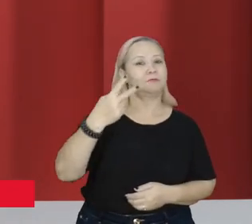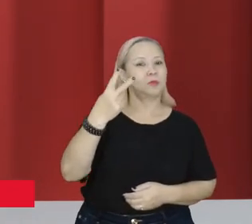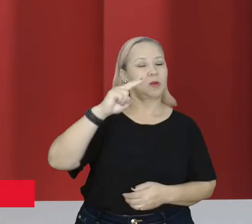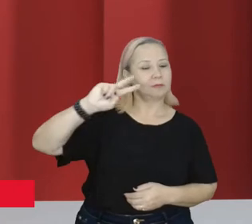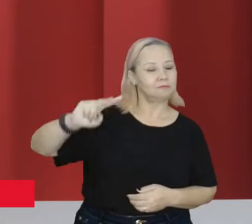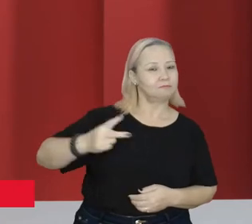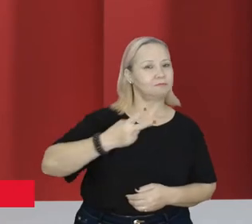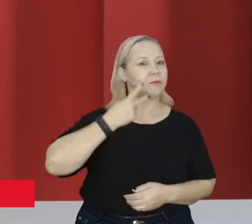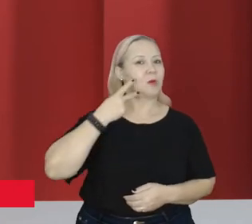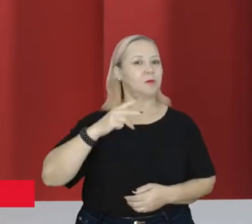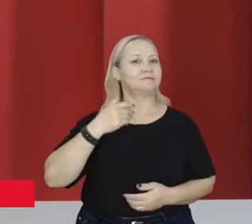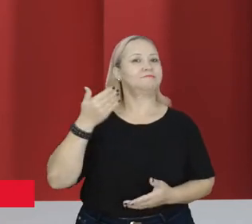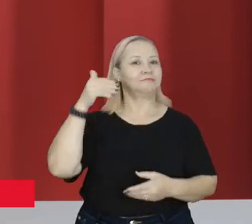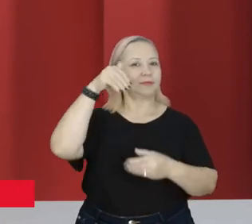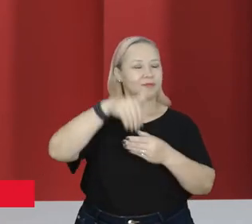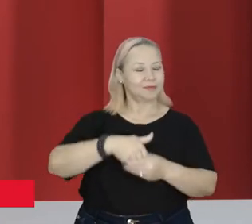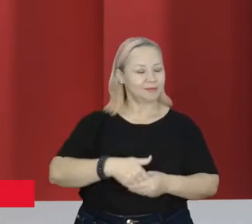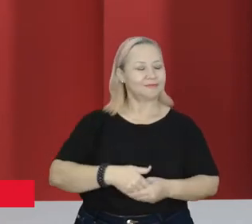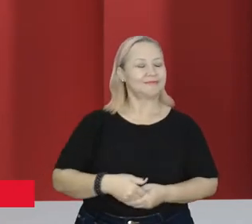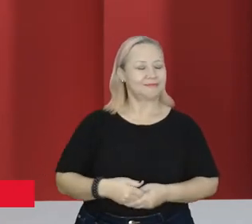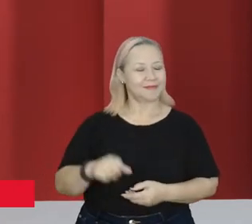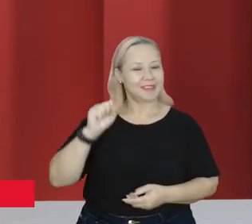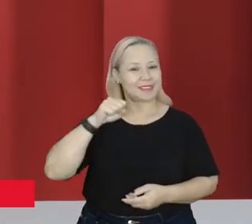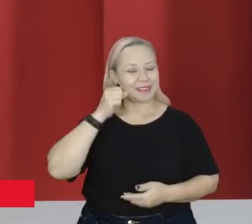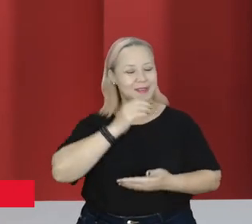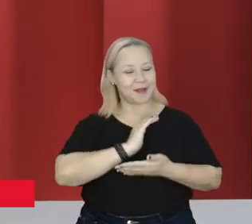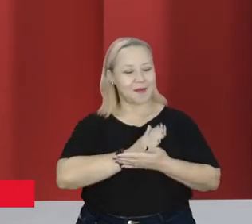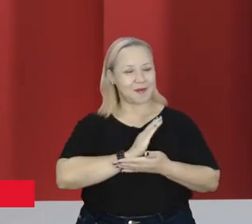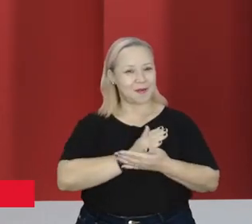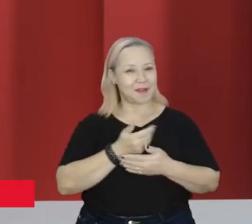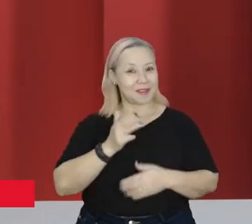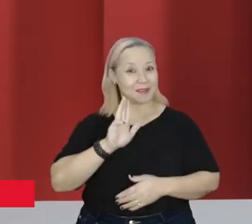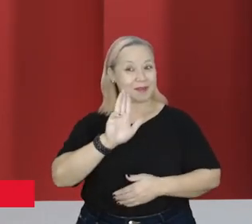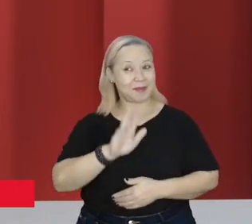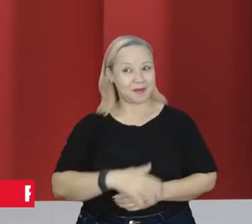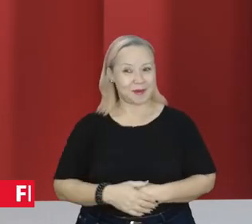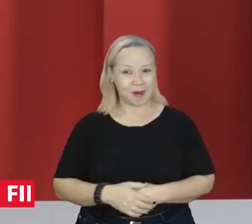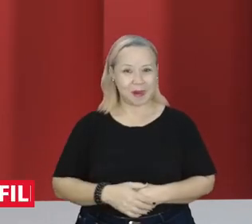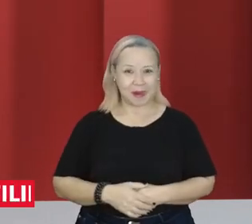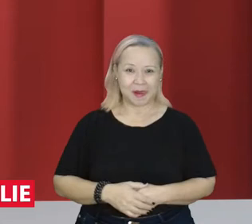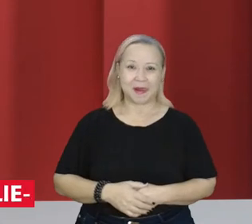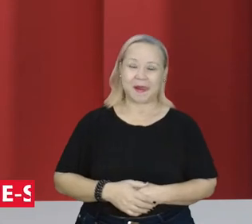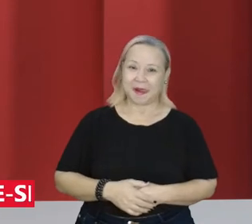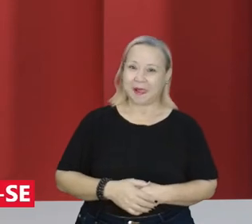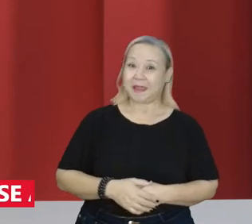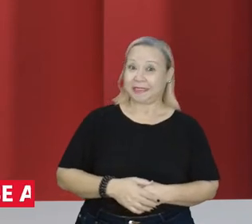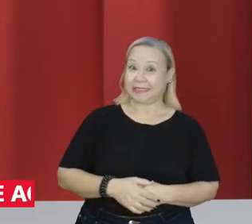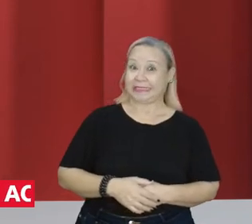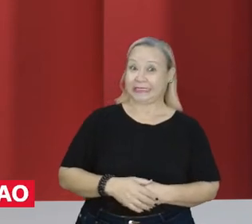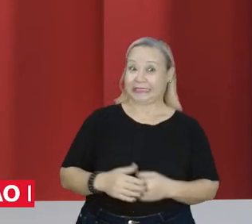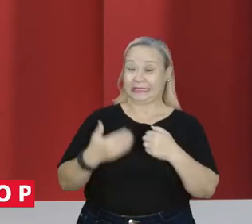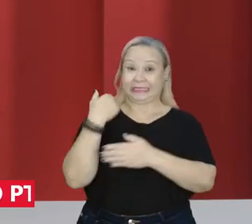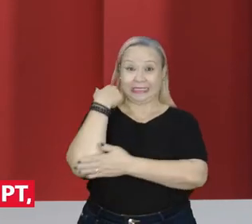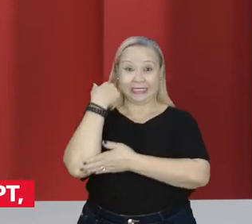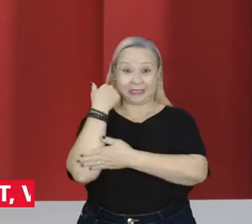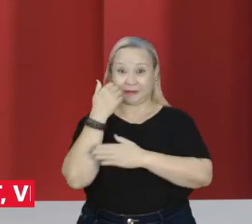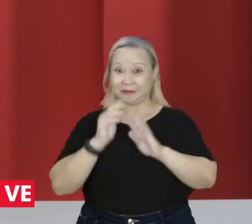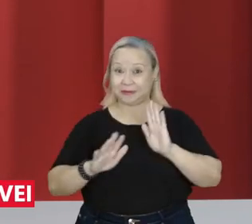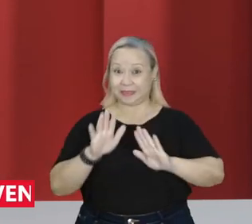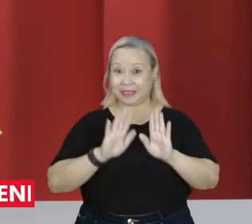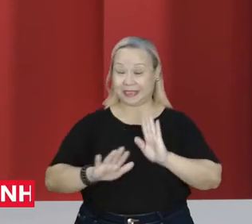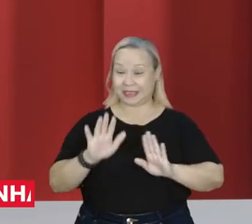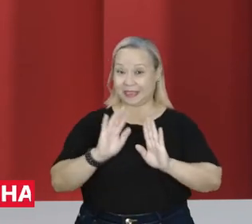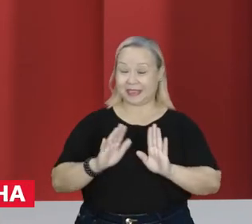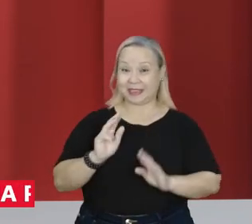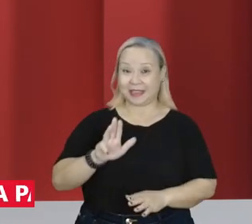por Pernambuco, a senadora do coração de Lula. A gente pode ficar falando muito, não. Deixa o Lula falar para a gente não causar ciúme aqui, né, minha gente? E